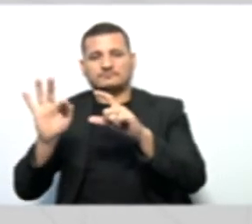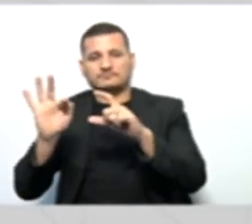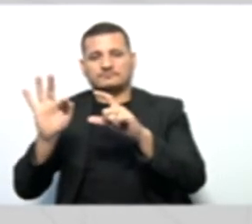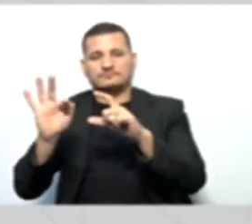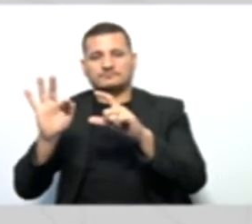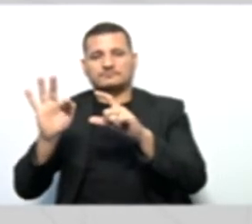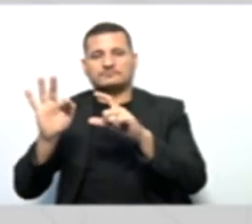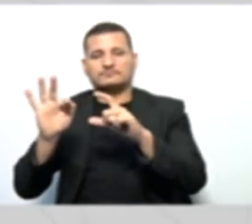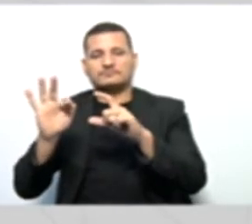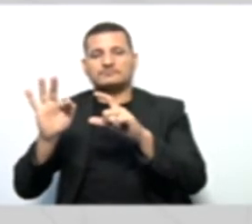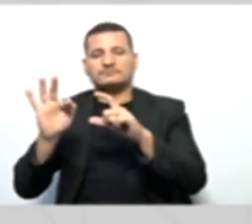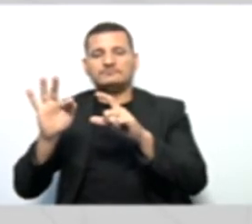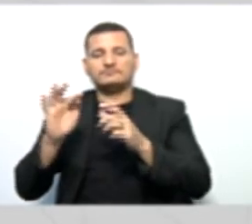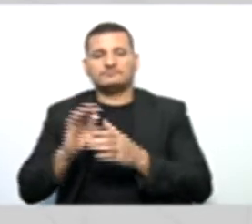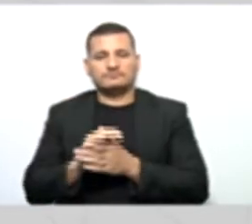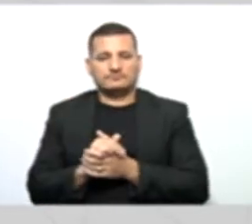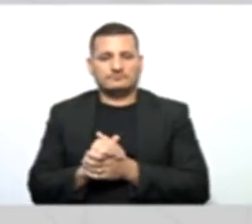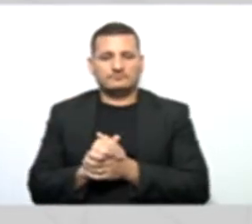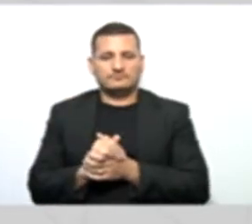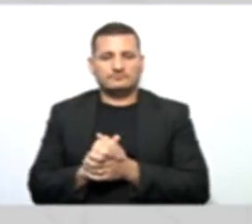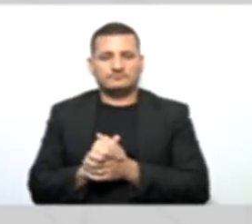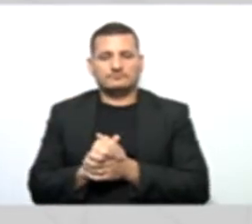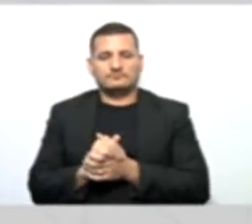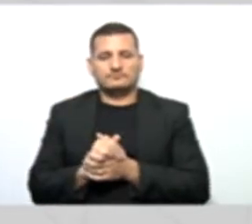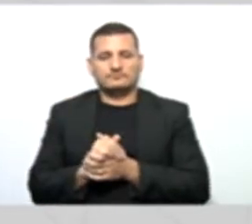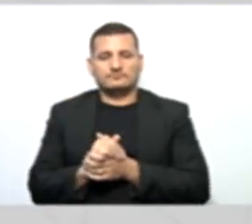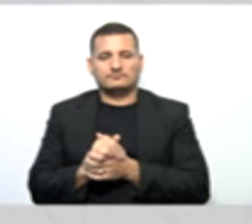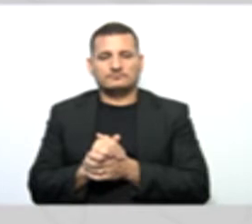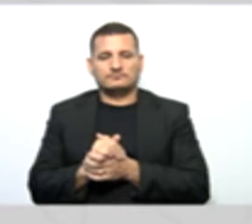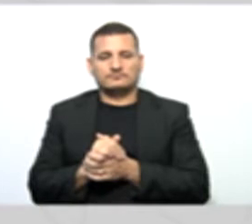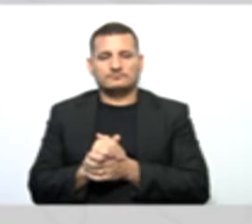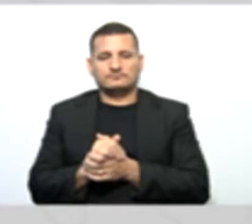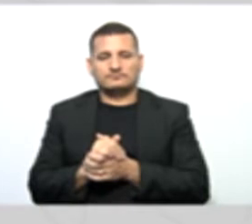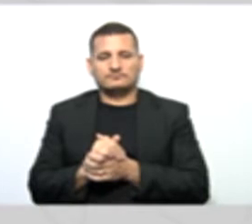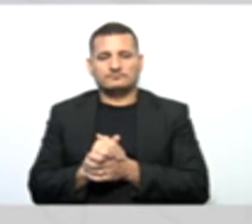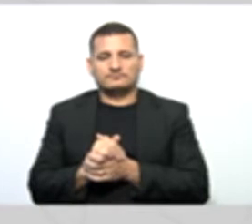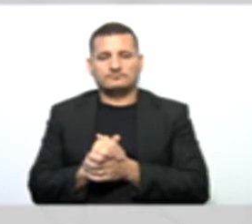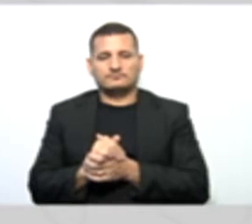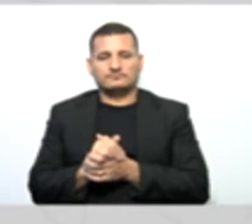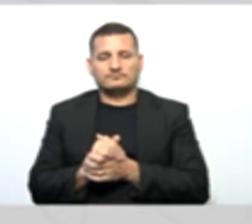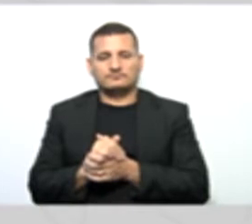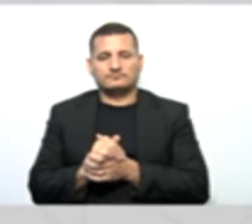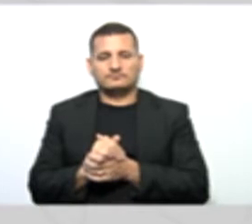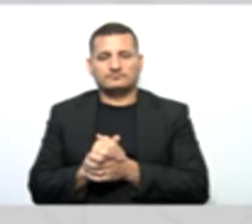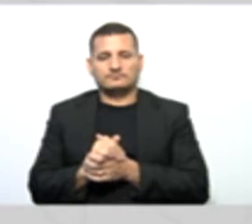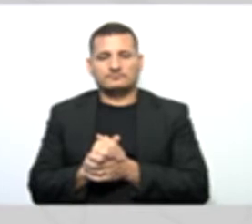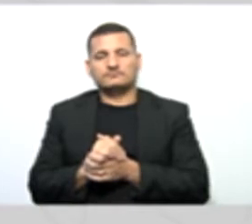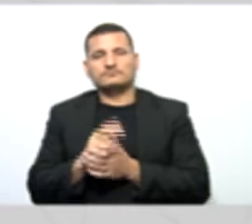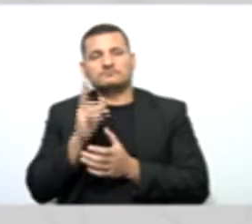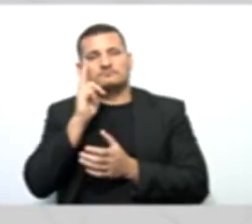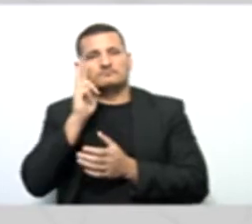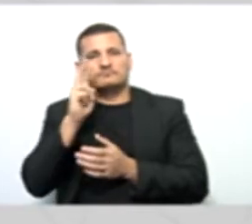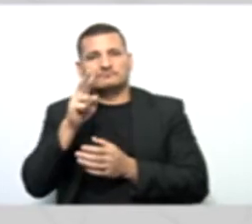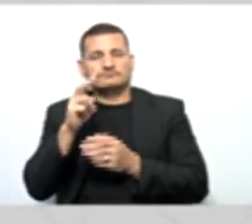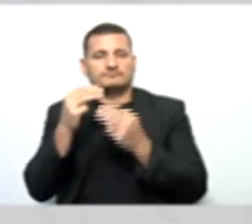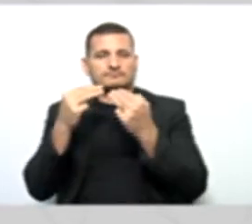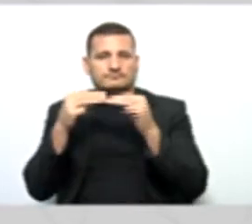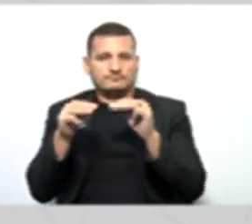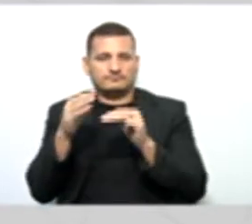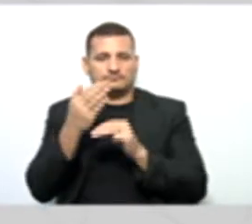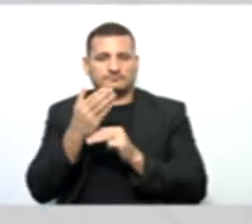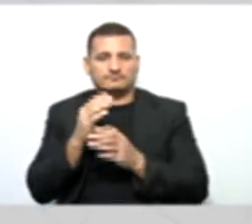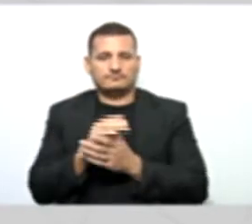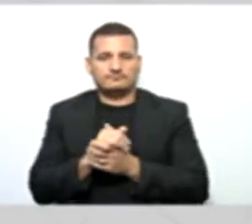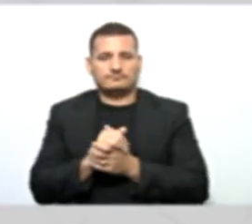exibe. E o self para dizer que esse método pertence a essa classe. Aí olha a mensagem que vai aparecer lá, ó.